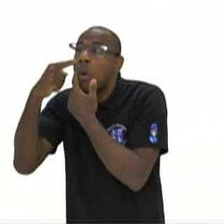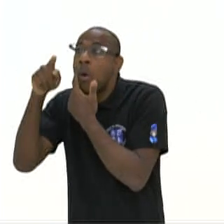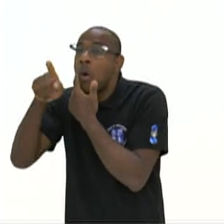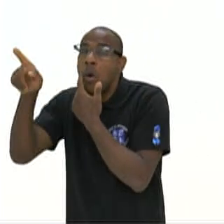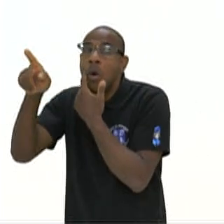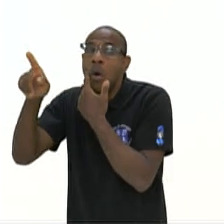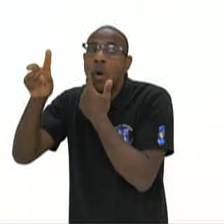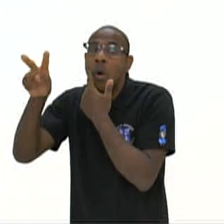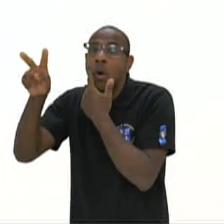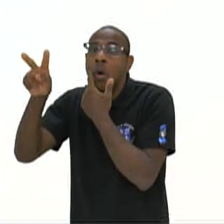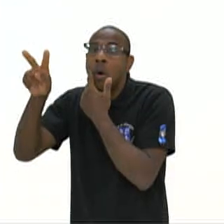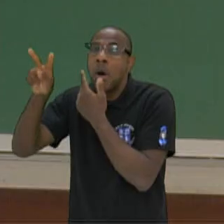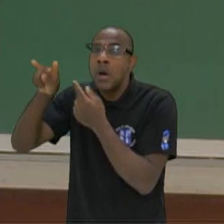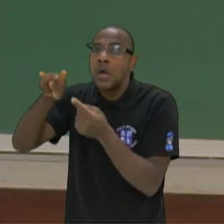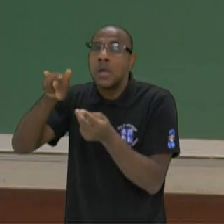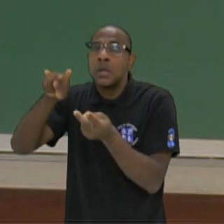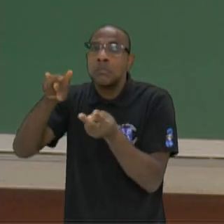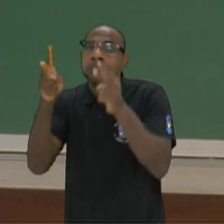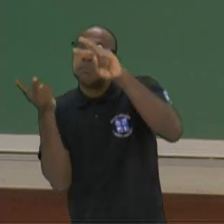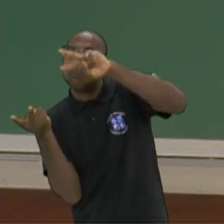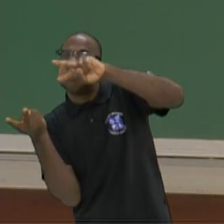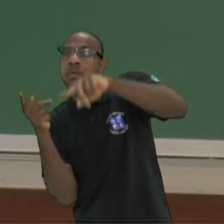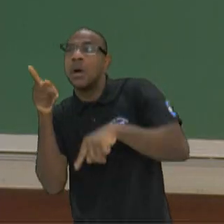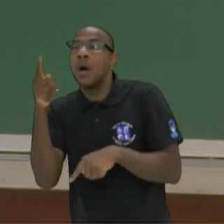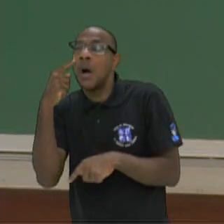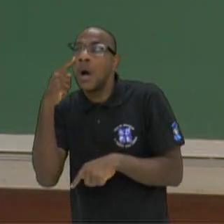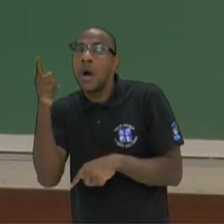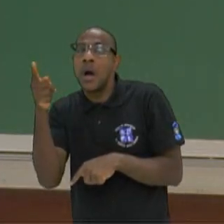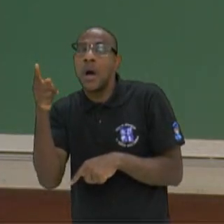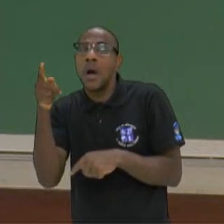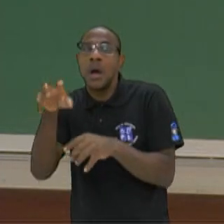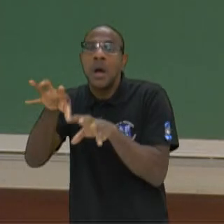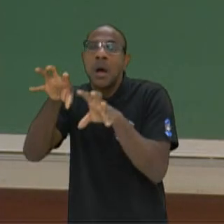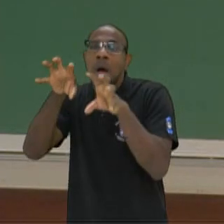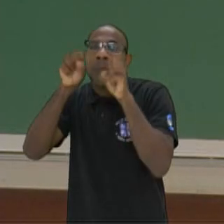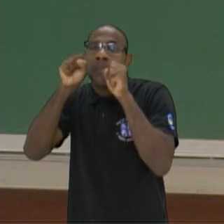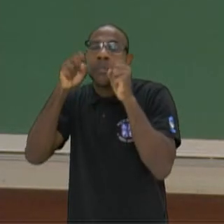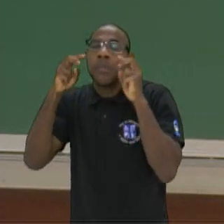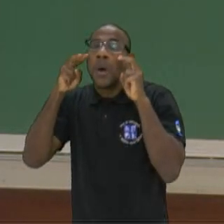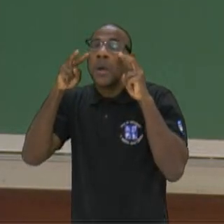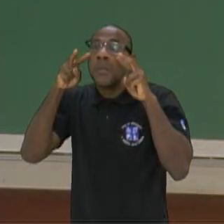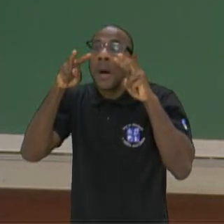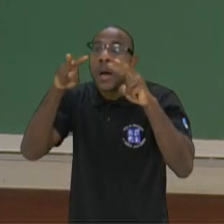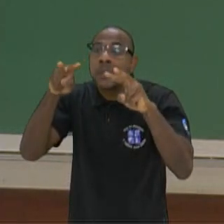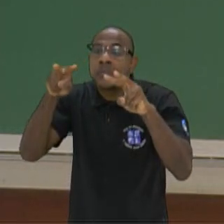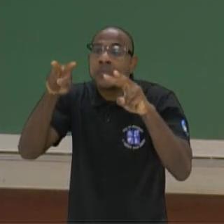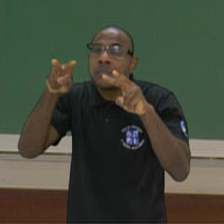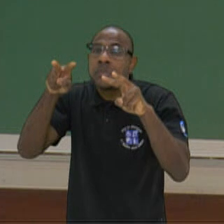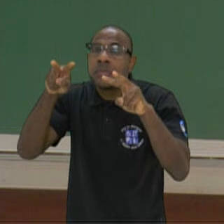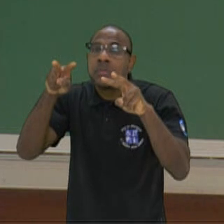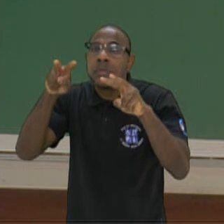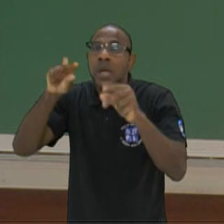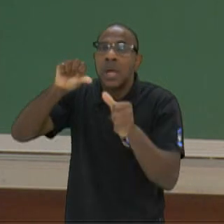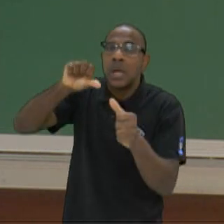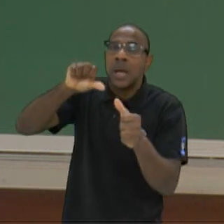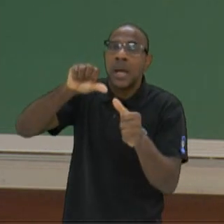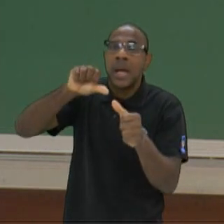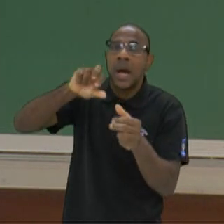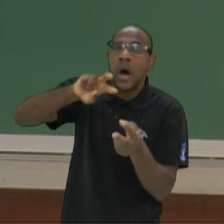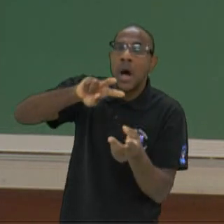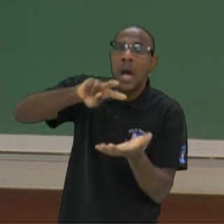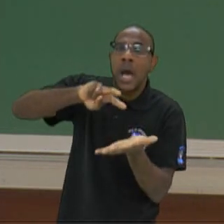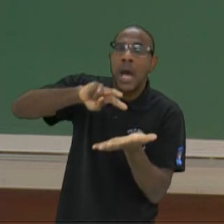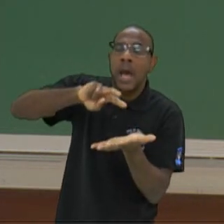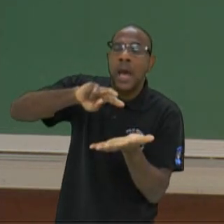invertida, ou seja, de ponta cabeça, é transmitido pelo nervo óptico até o cérebro, onde a imagem é interpretada. A doença em si, as